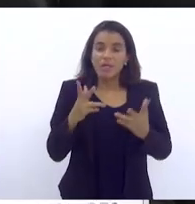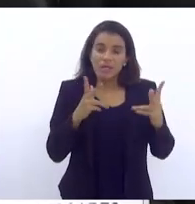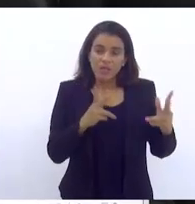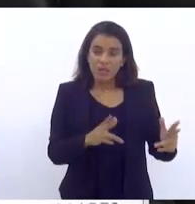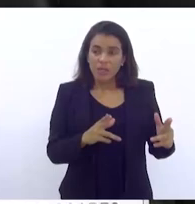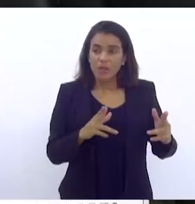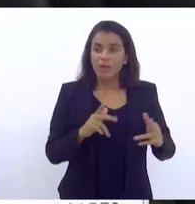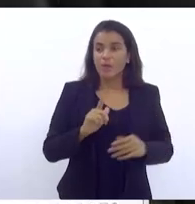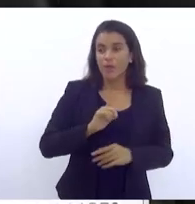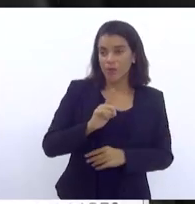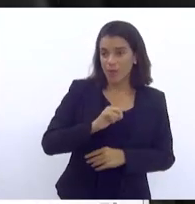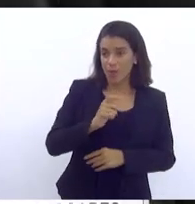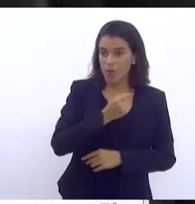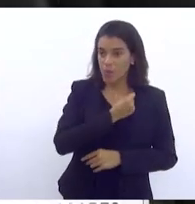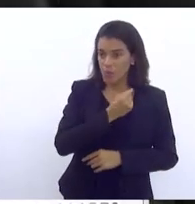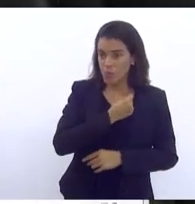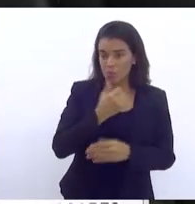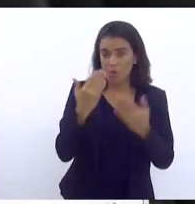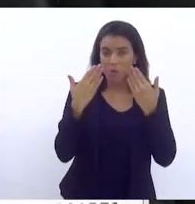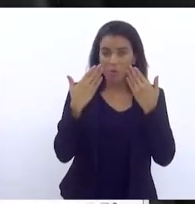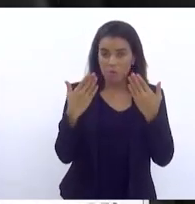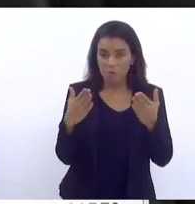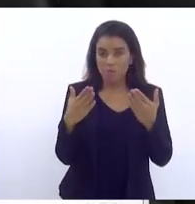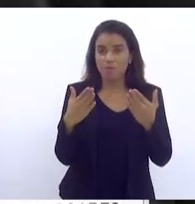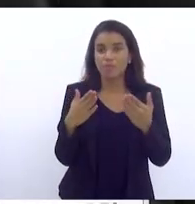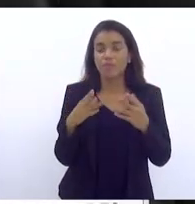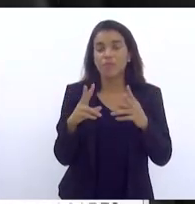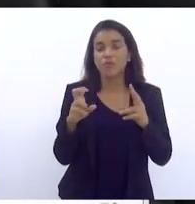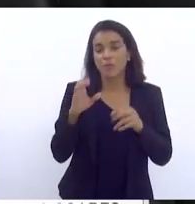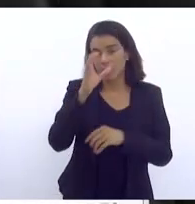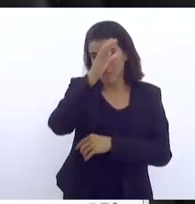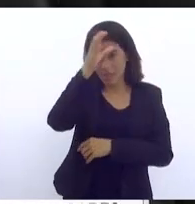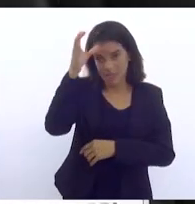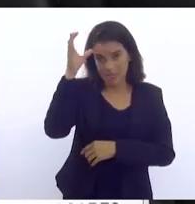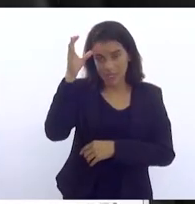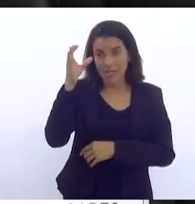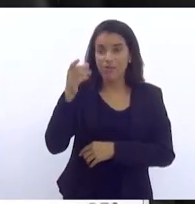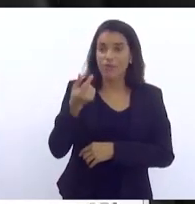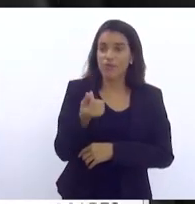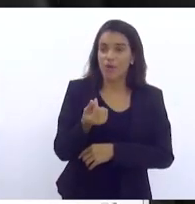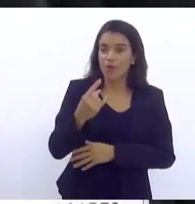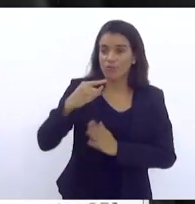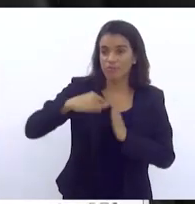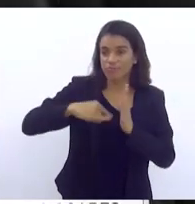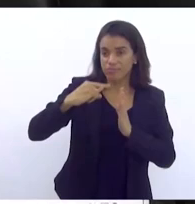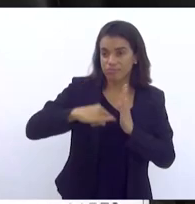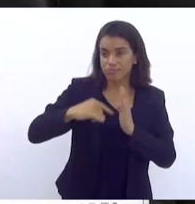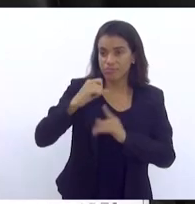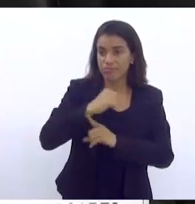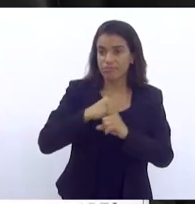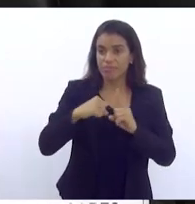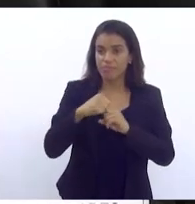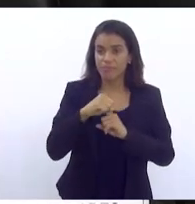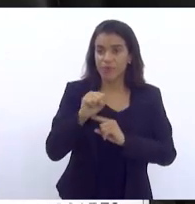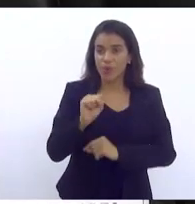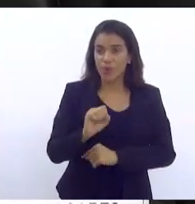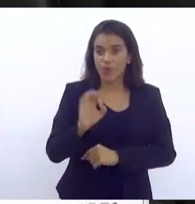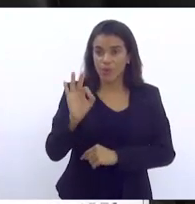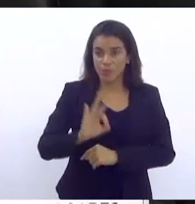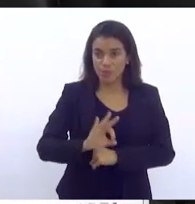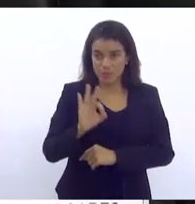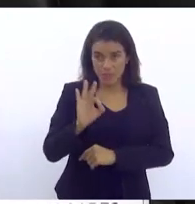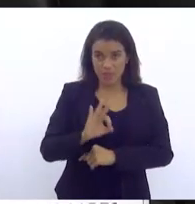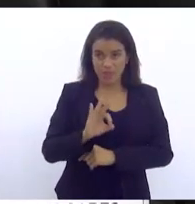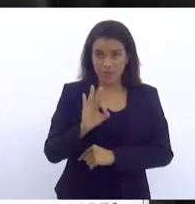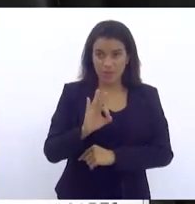também tenho número bastante expressivo em relação a cliente da tarifa social para que nós tenhamos uma ideia eu tenho 8% de tarifa